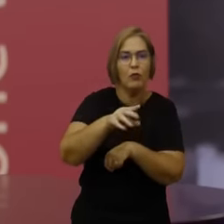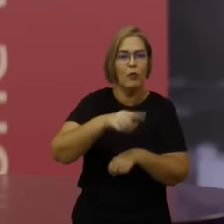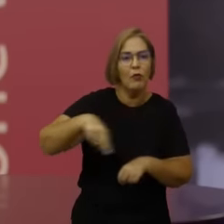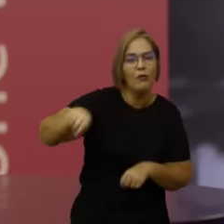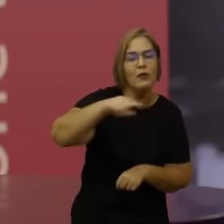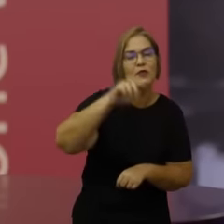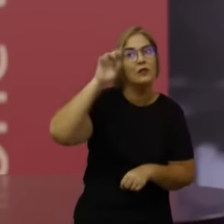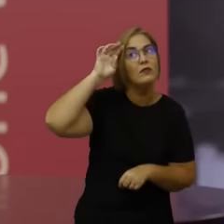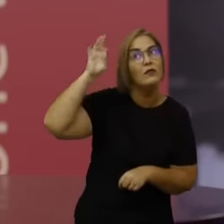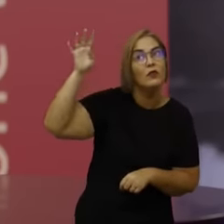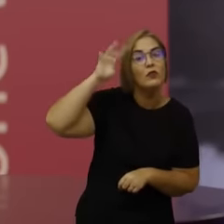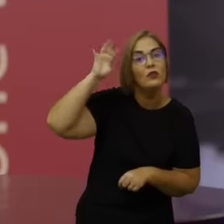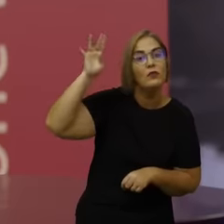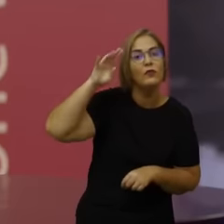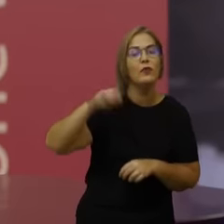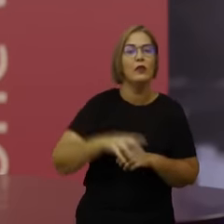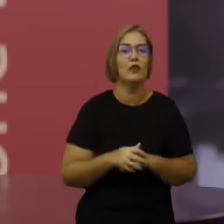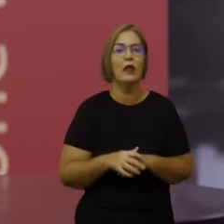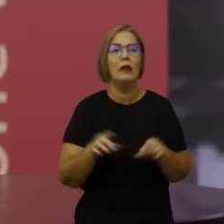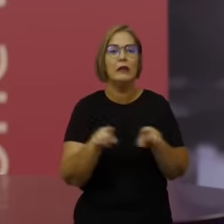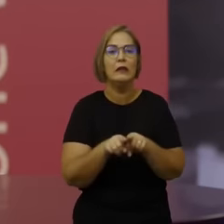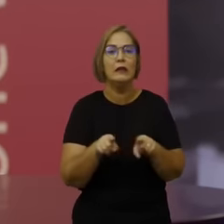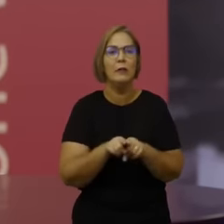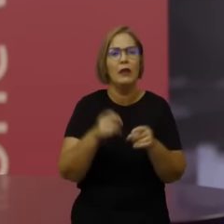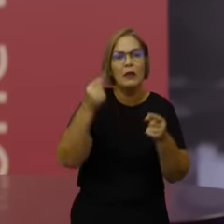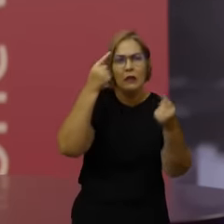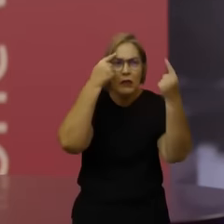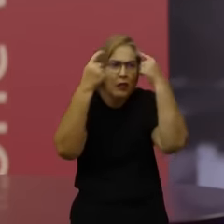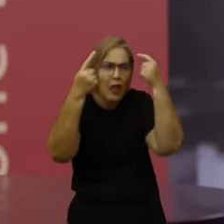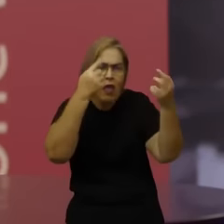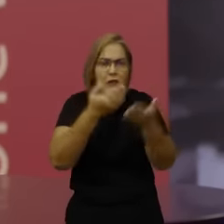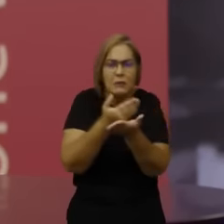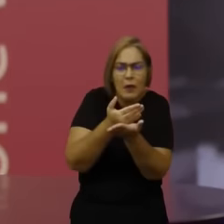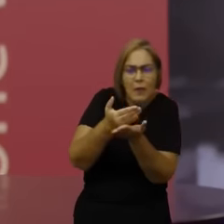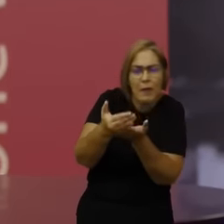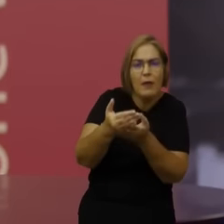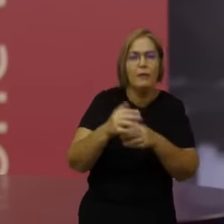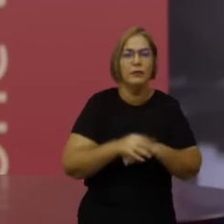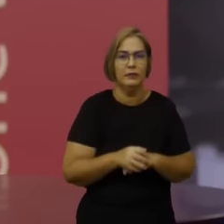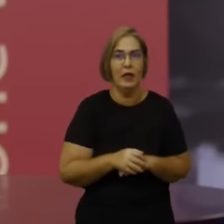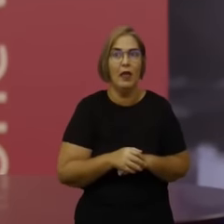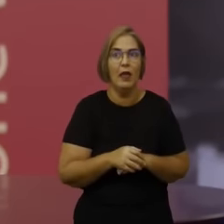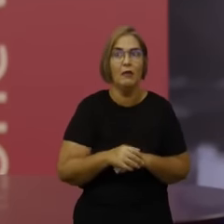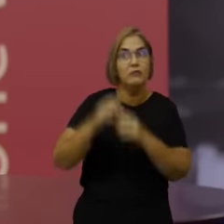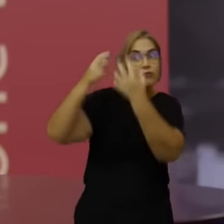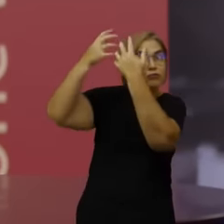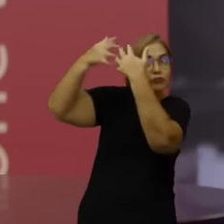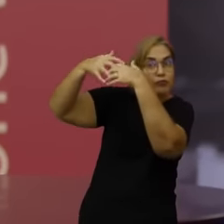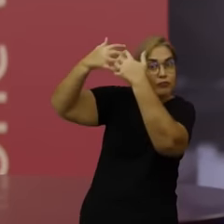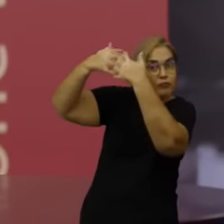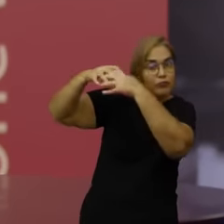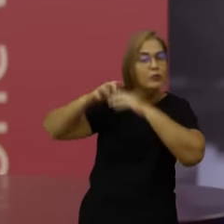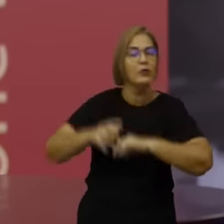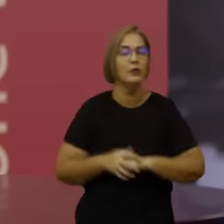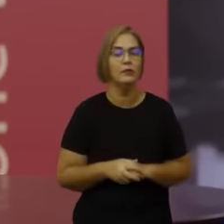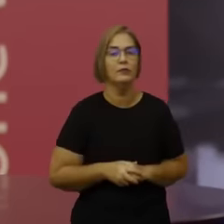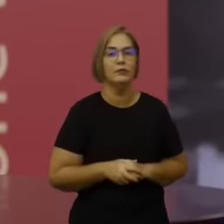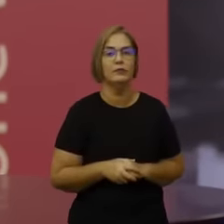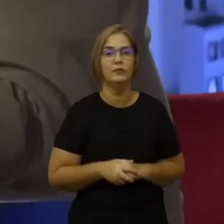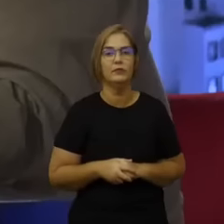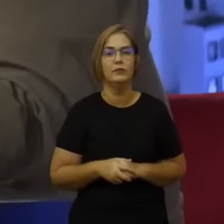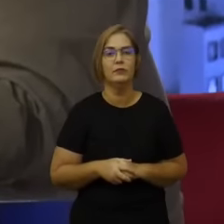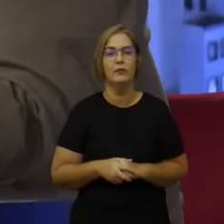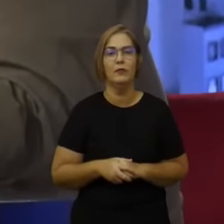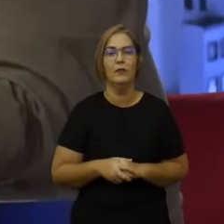compartilhar, eh, ideias e compartilhar ah reflexões acerca